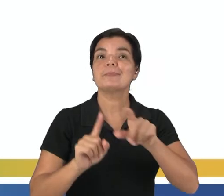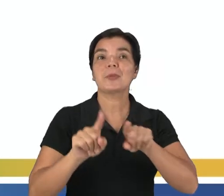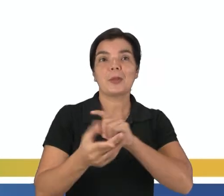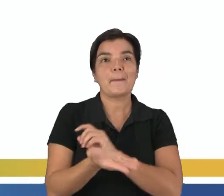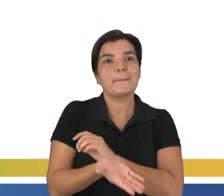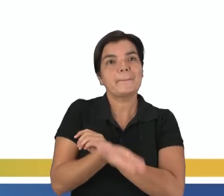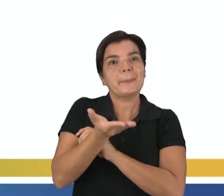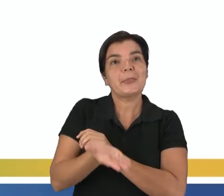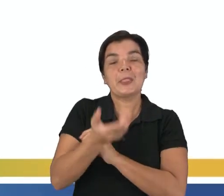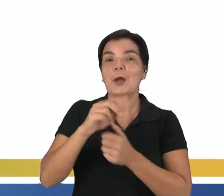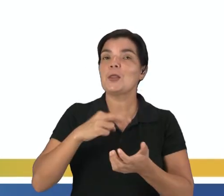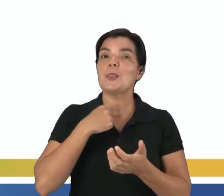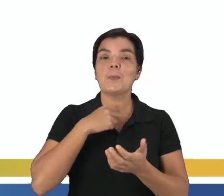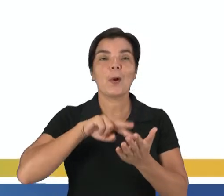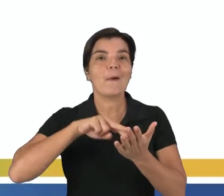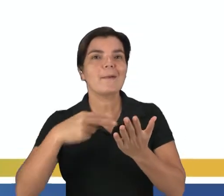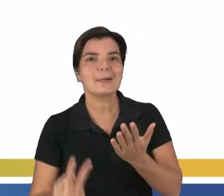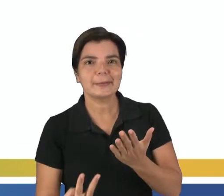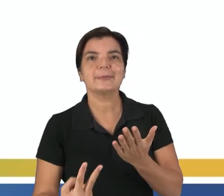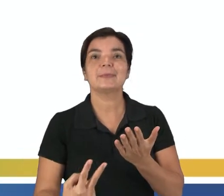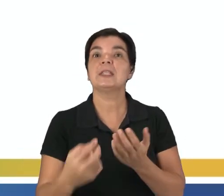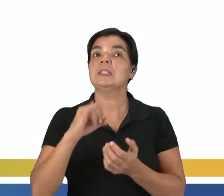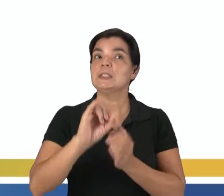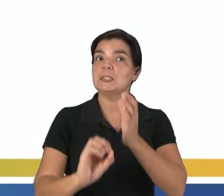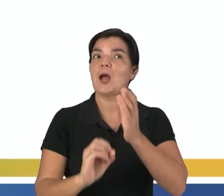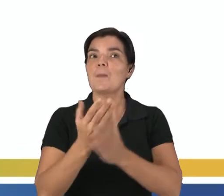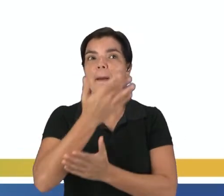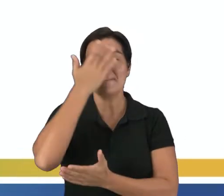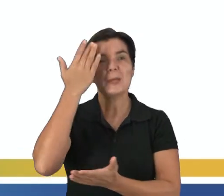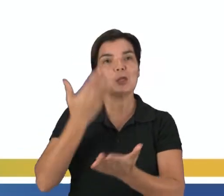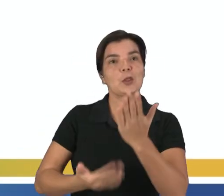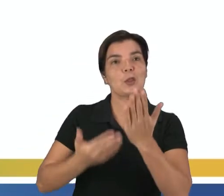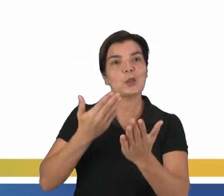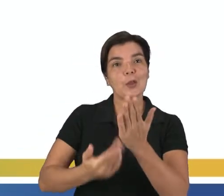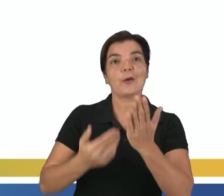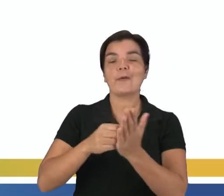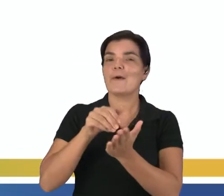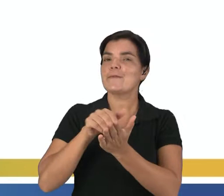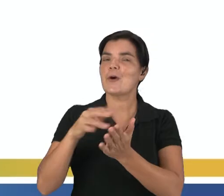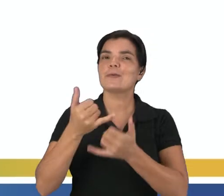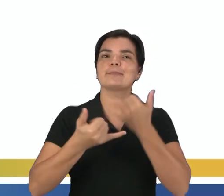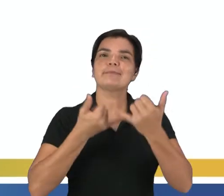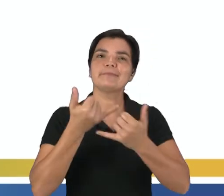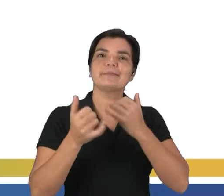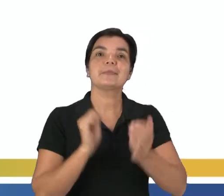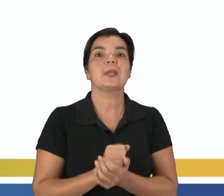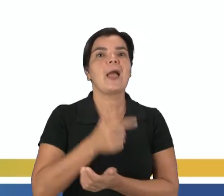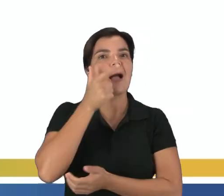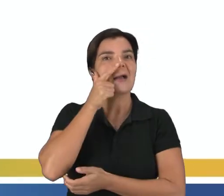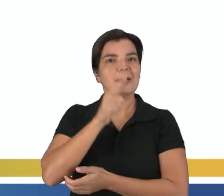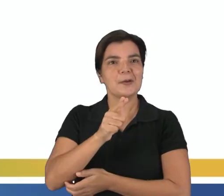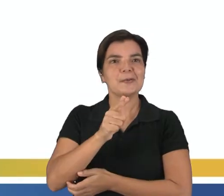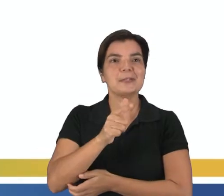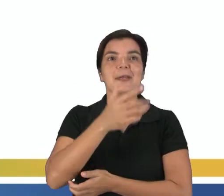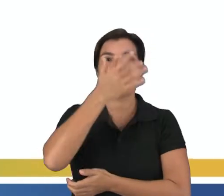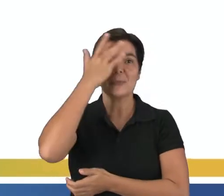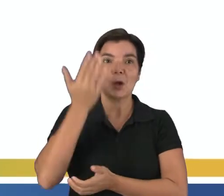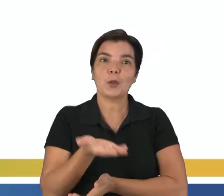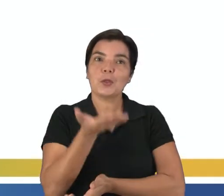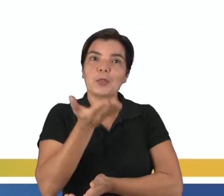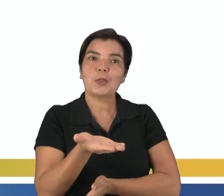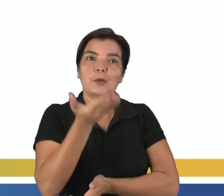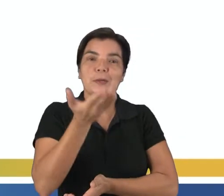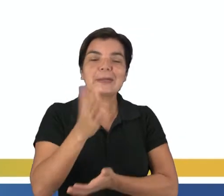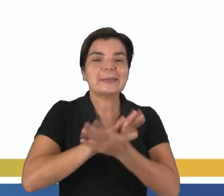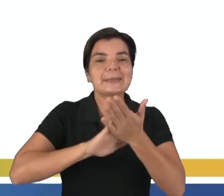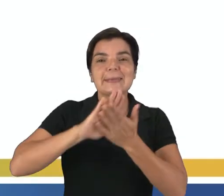objetivo é tocar a peteca e não deixá-la cair no chão. E se isso acontecer, a pessoa que deixou cair fica fora do jogo. Assim, ganha quem conseguir